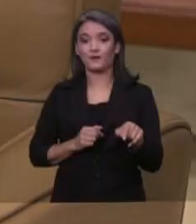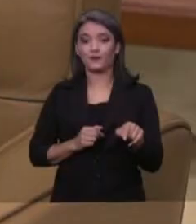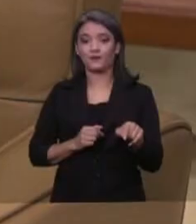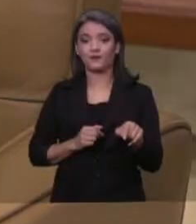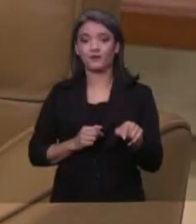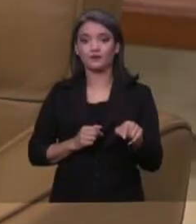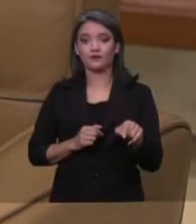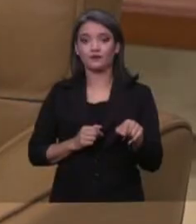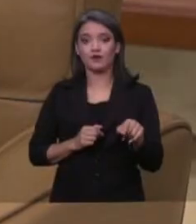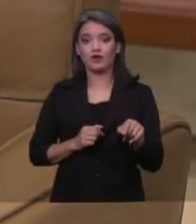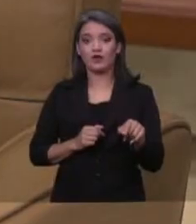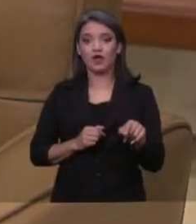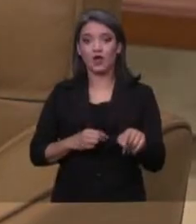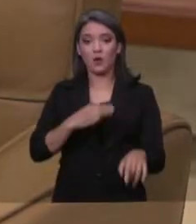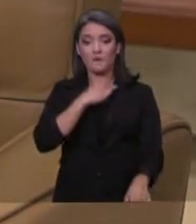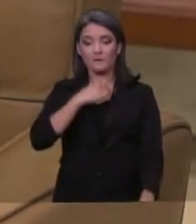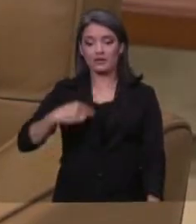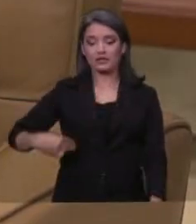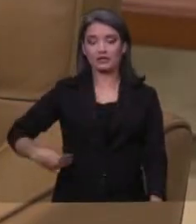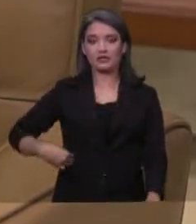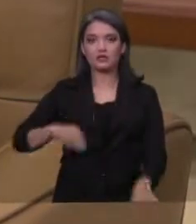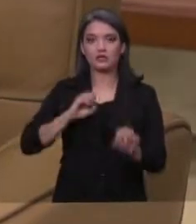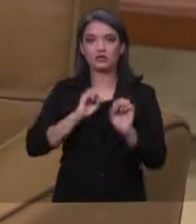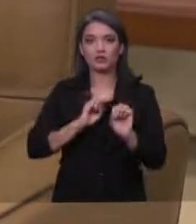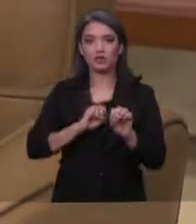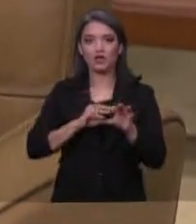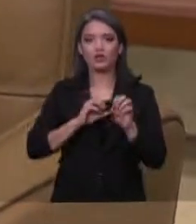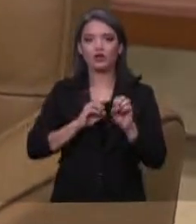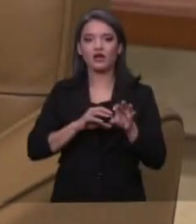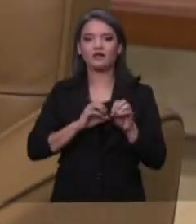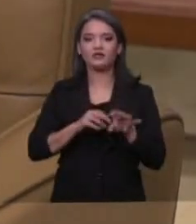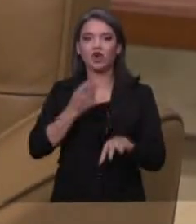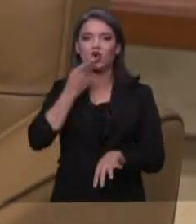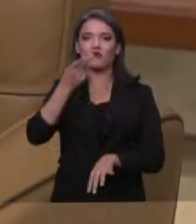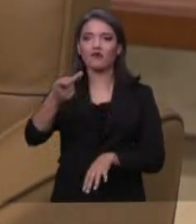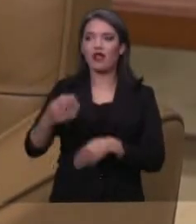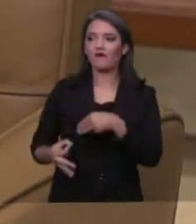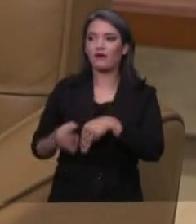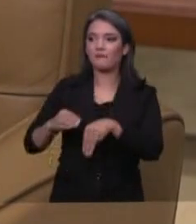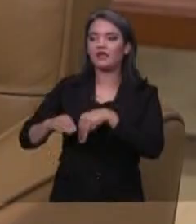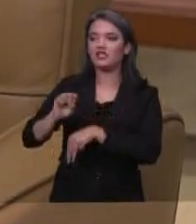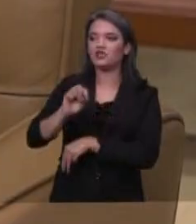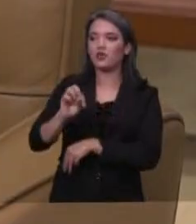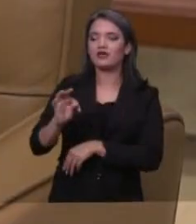o ministro da Educação, Weintraub, nos chamava de vagabundos